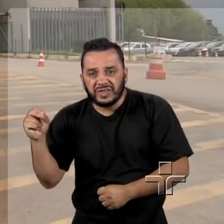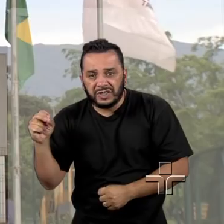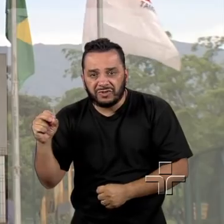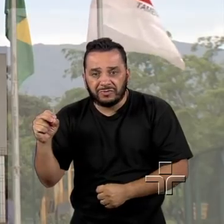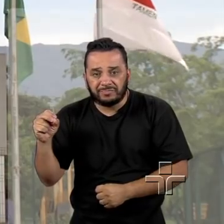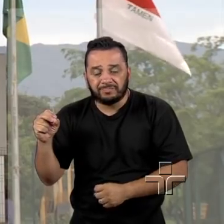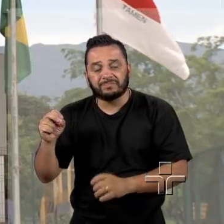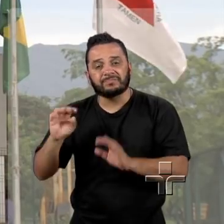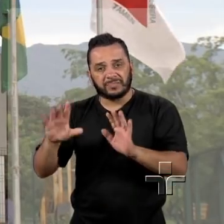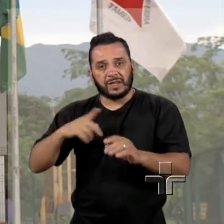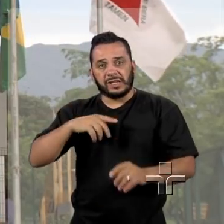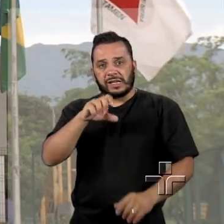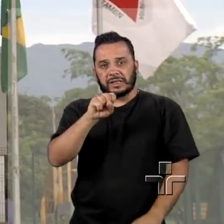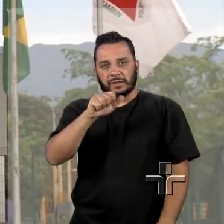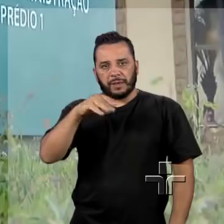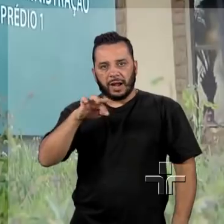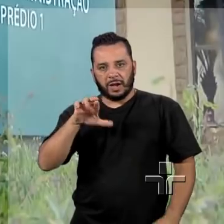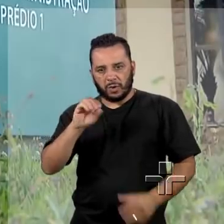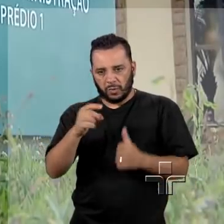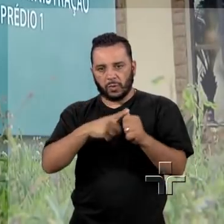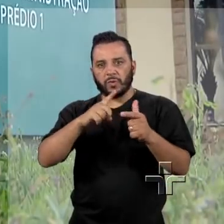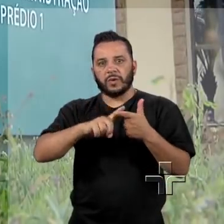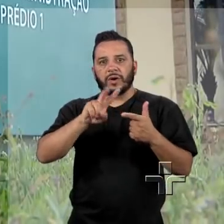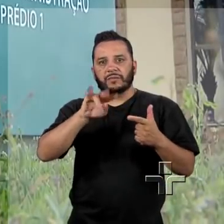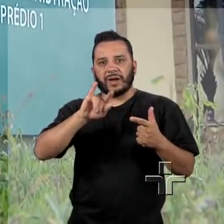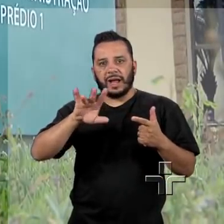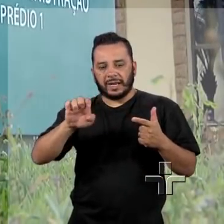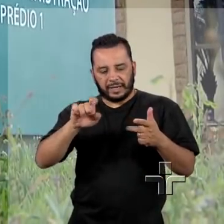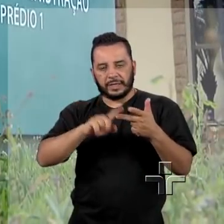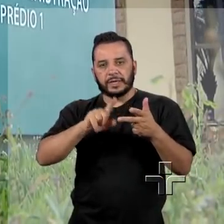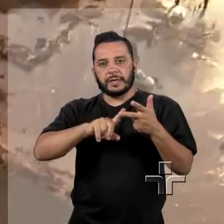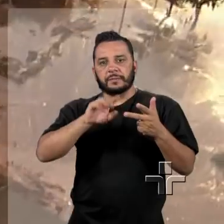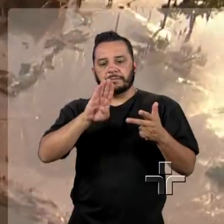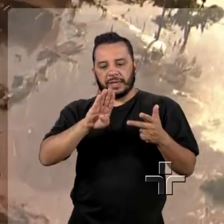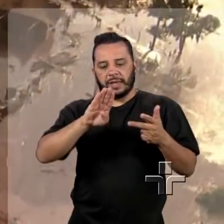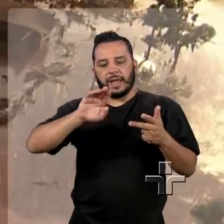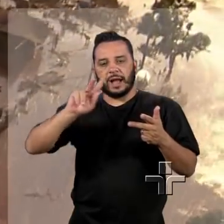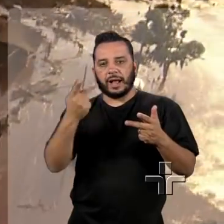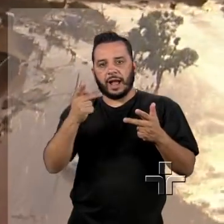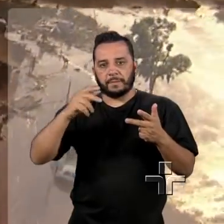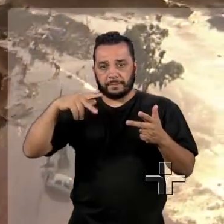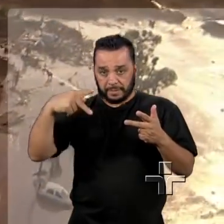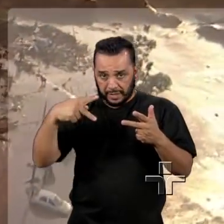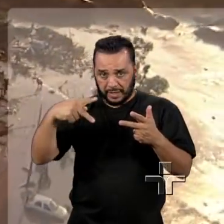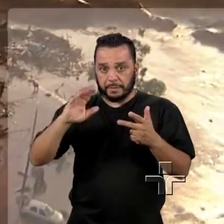as acionistas Vale e BHP pagaram até agora mais de